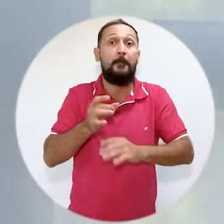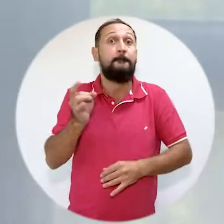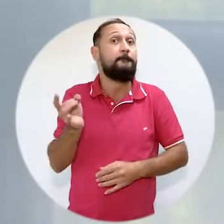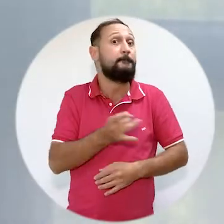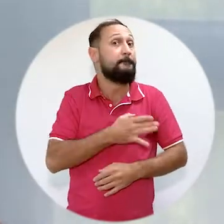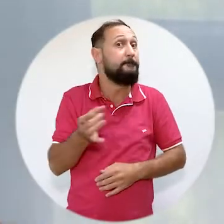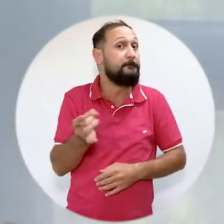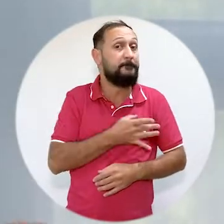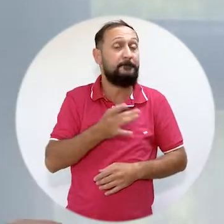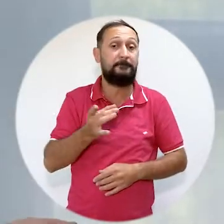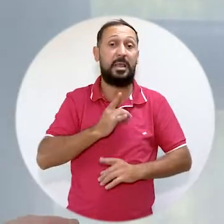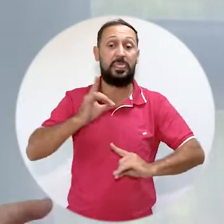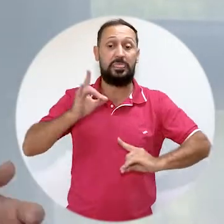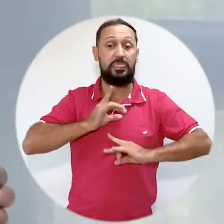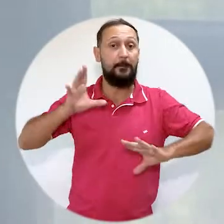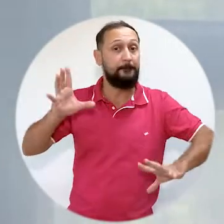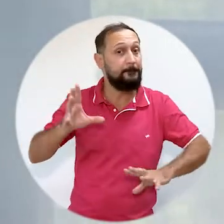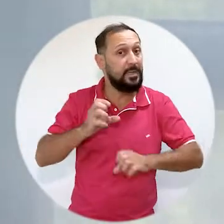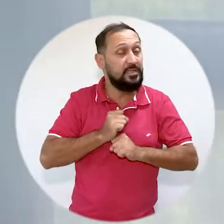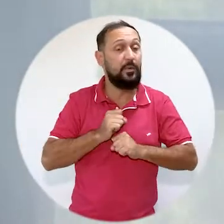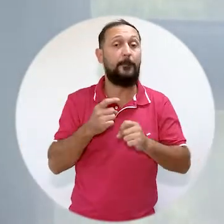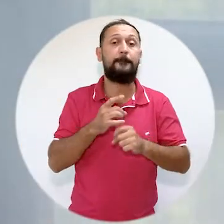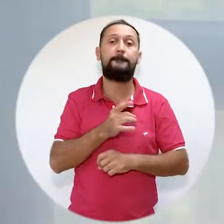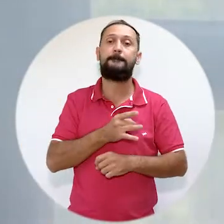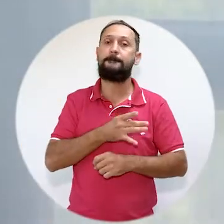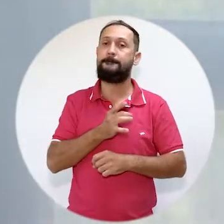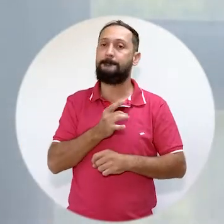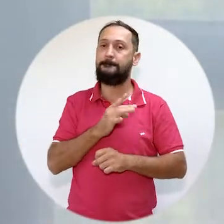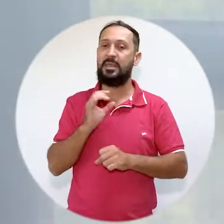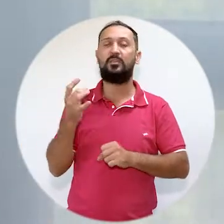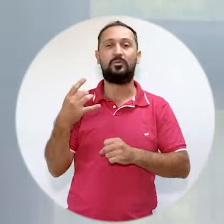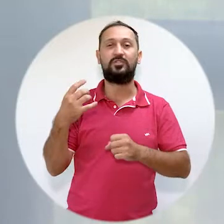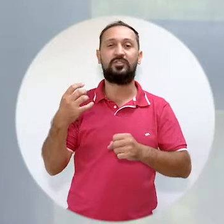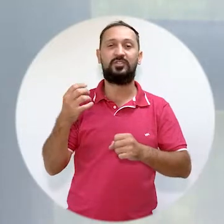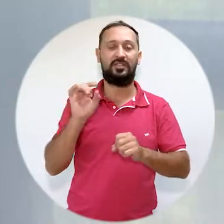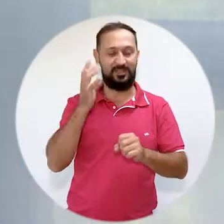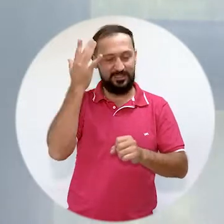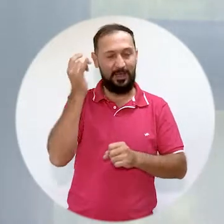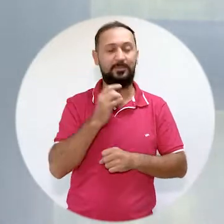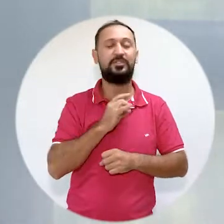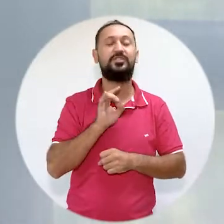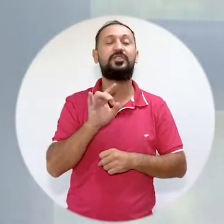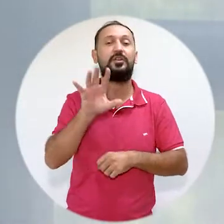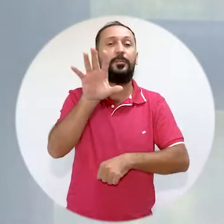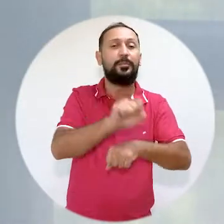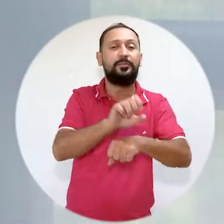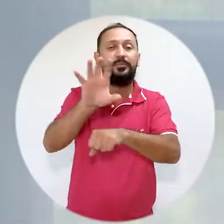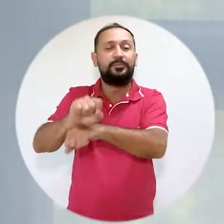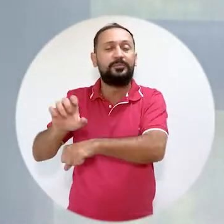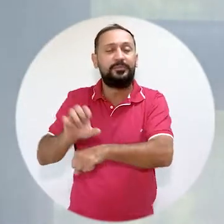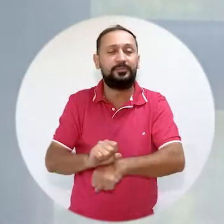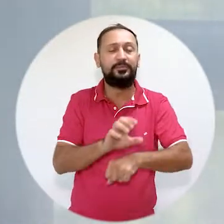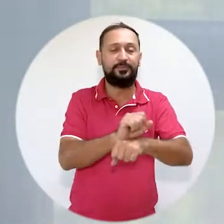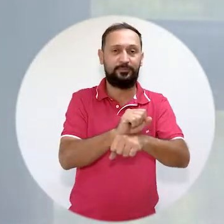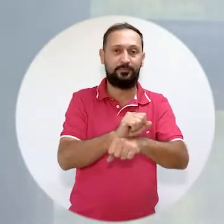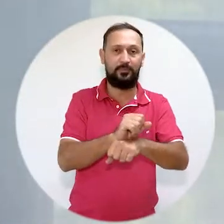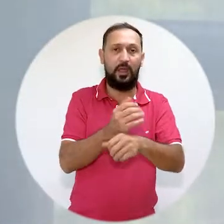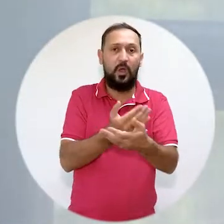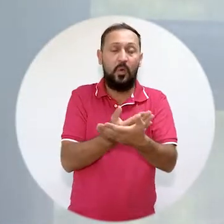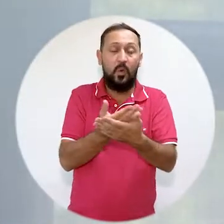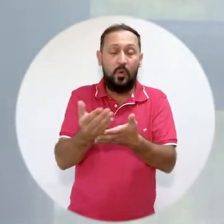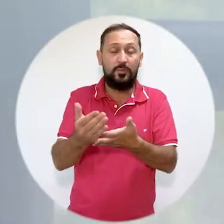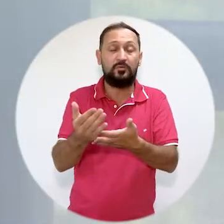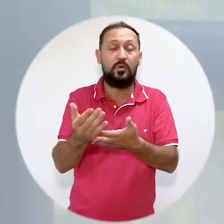pânico, depressão em muitas pessoas, até pelo medo do contágio. Agora nós estamos fazendo o caminho inverso, que é o retorno